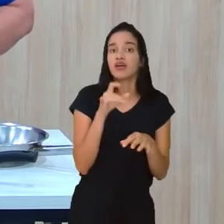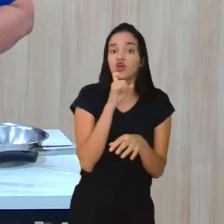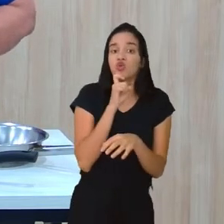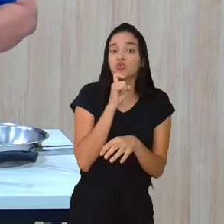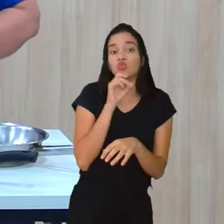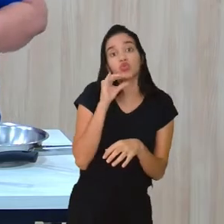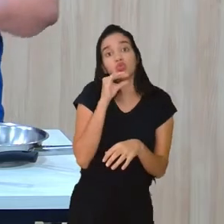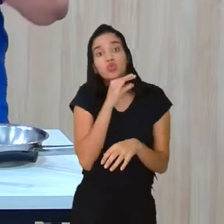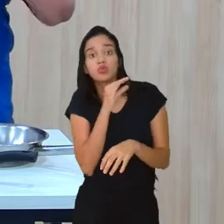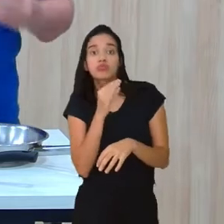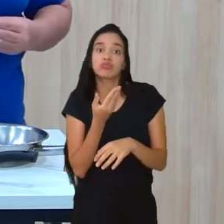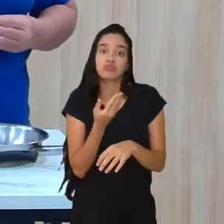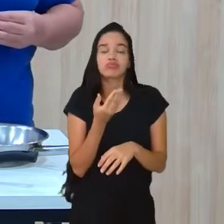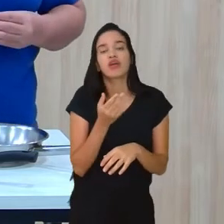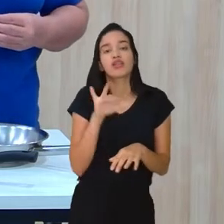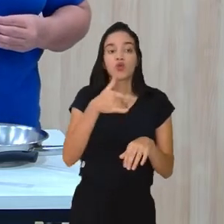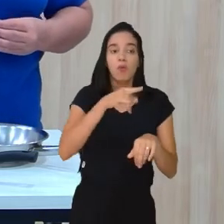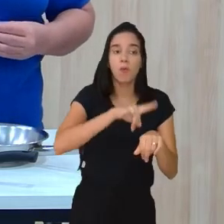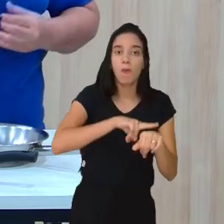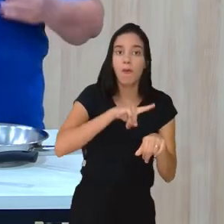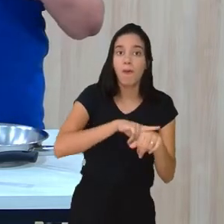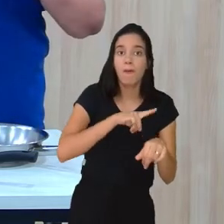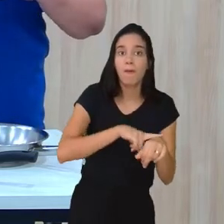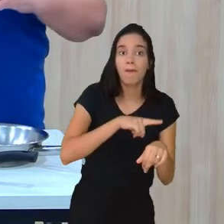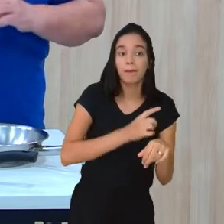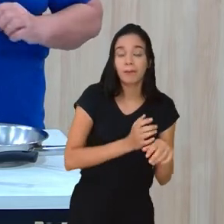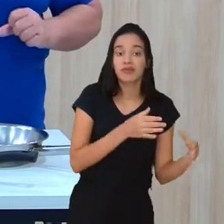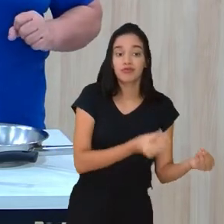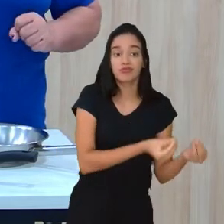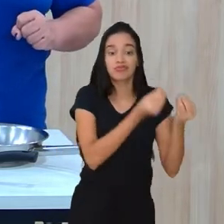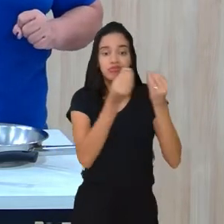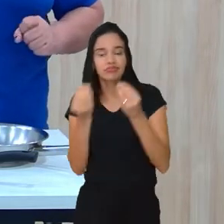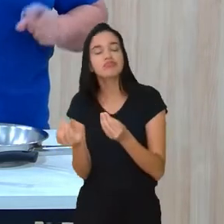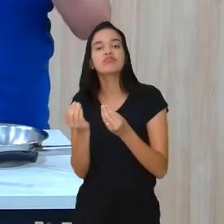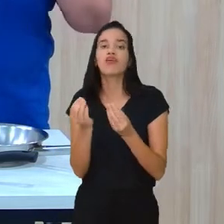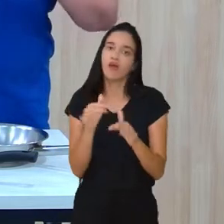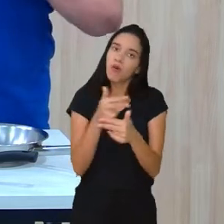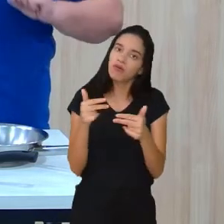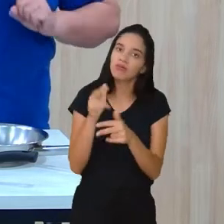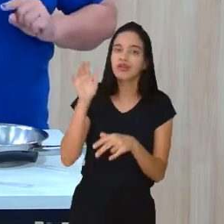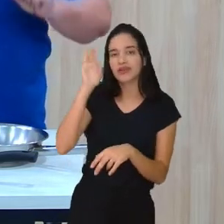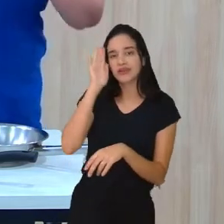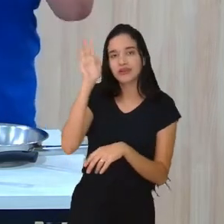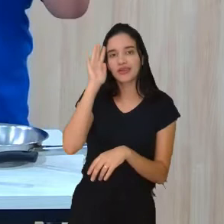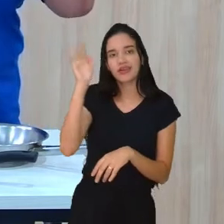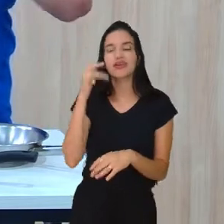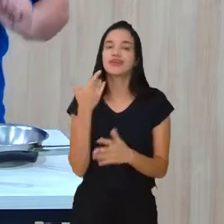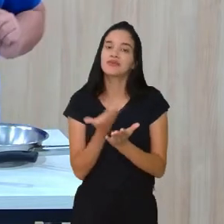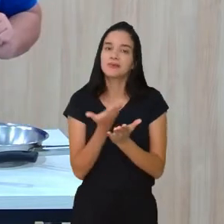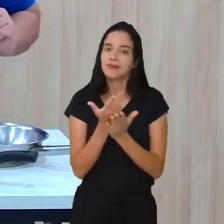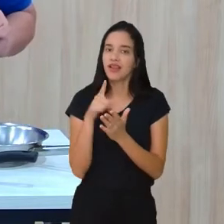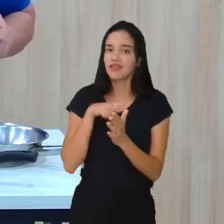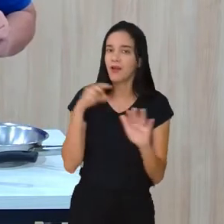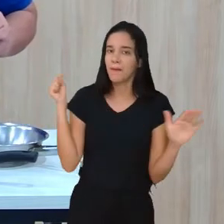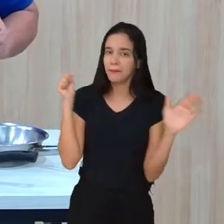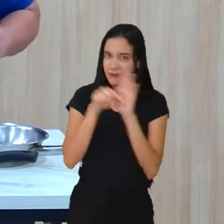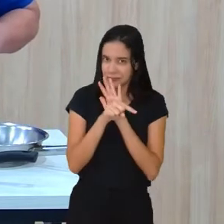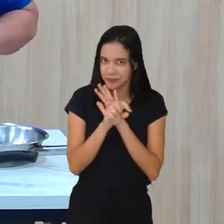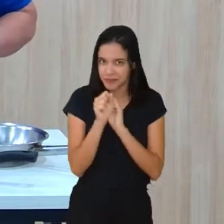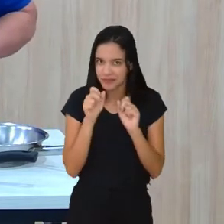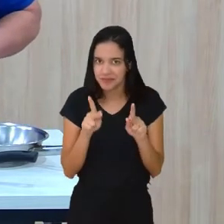temperatura desejada até o momento da entrega. Então, é algo para a gente refletir, porque durante a aula eu tenho uma perguntinha sobre